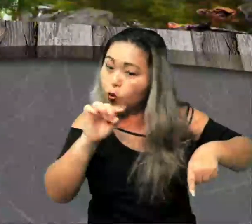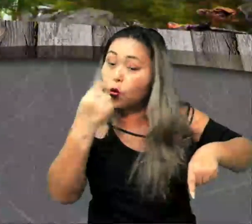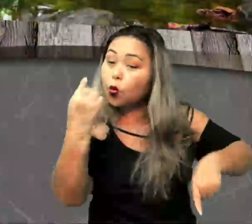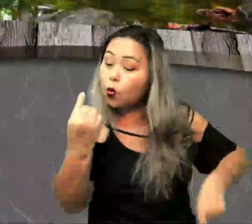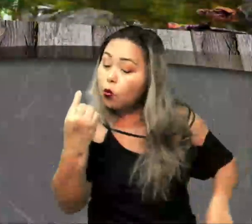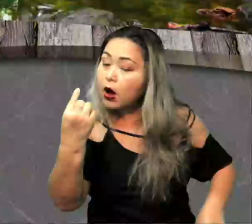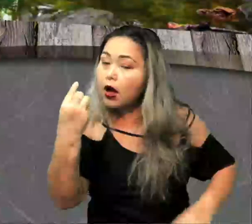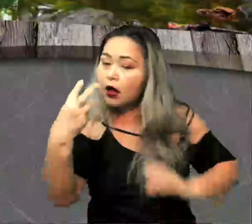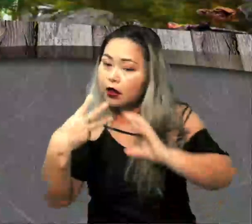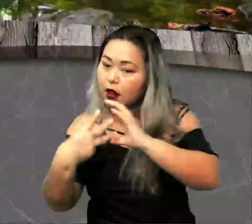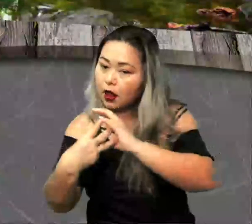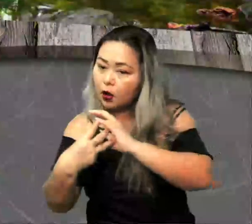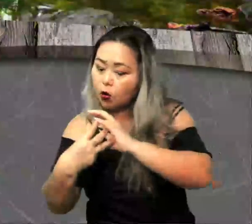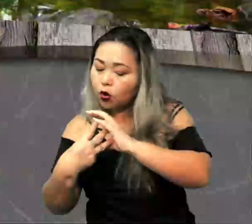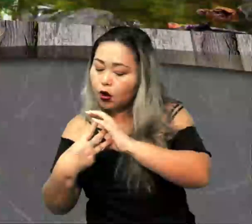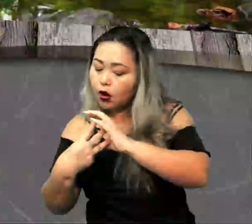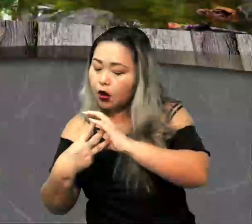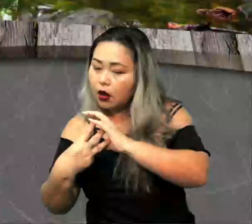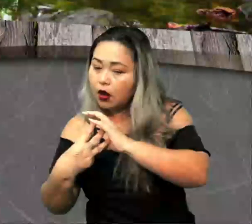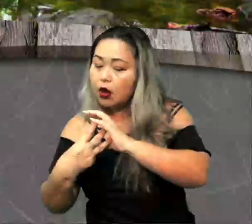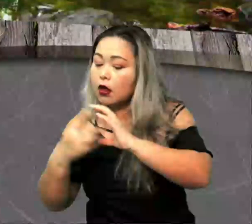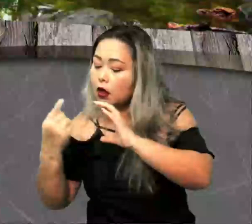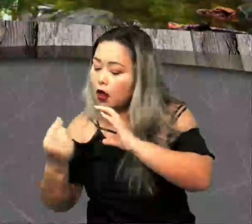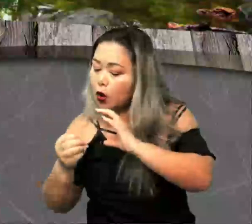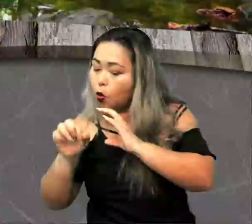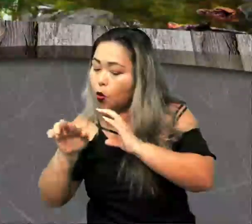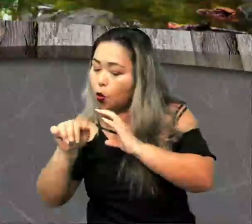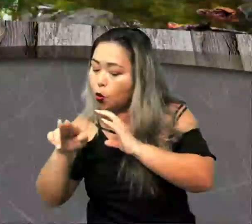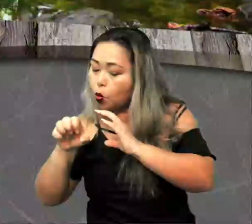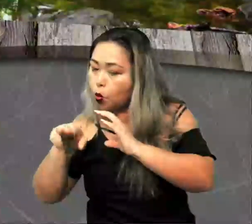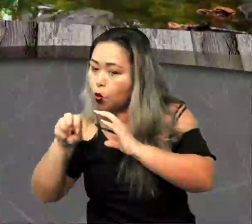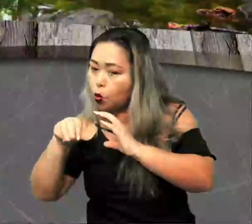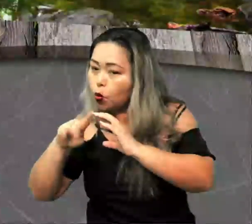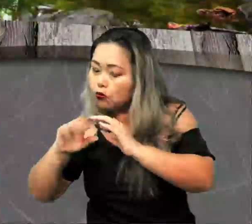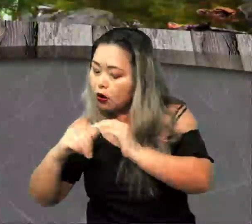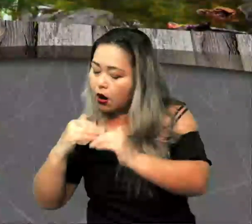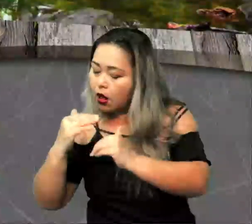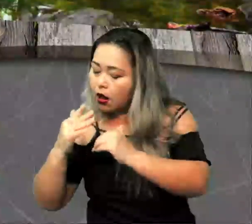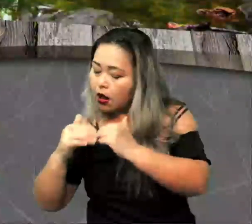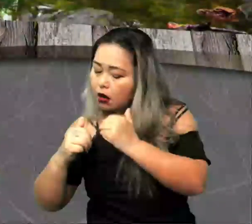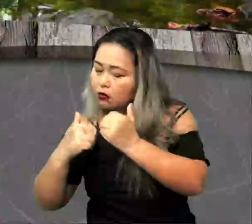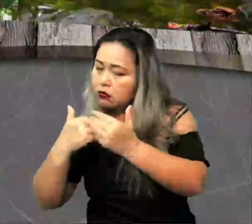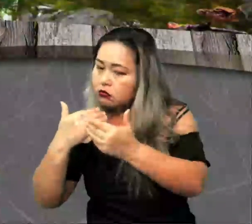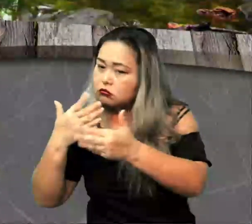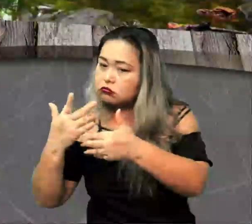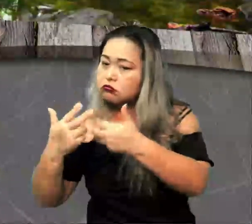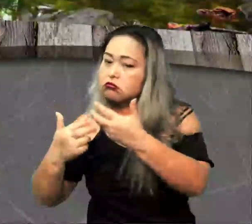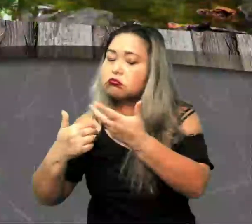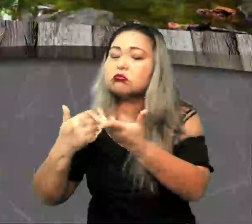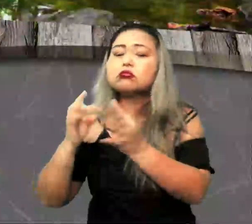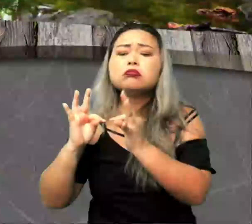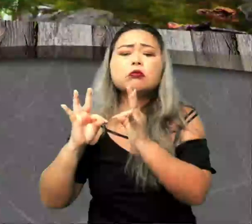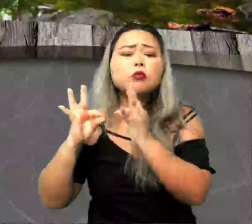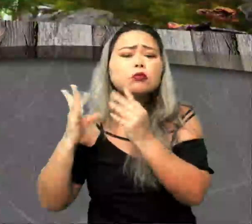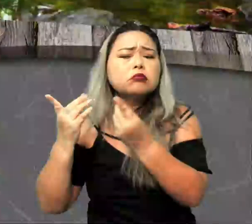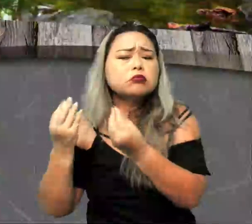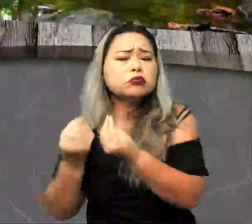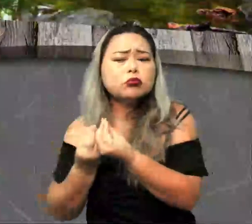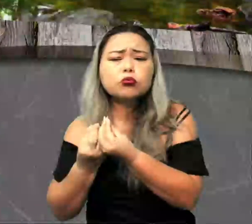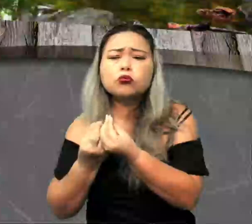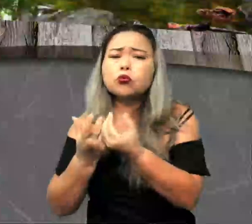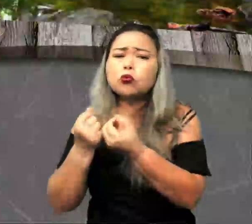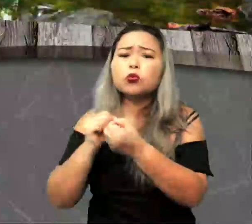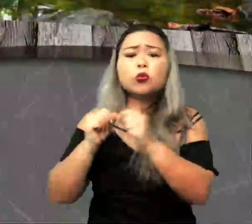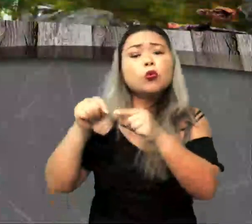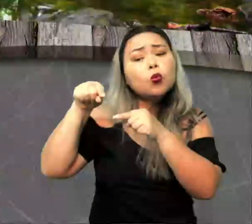única célula. Se ele é um organismo, ele vai precisar desenvolver, realizar todas as atividades